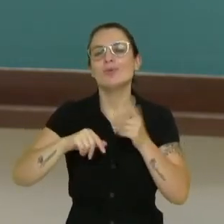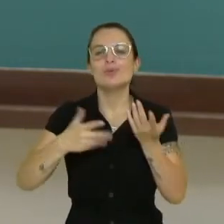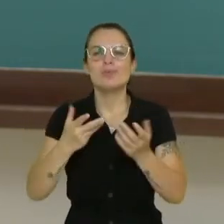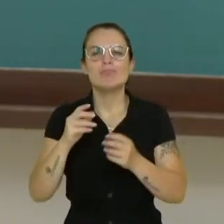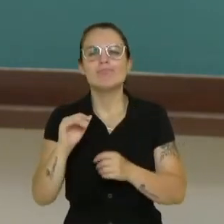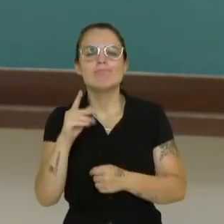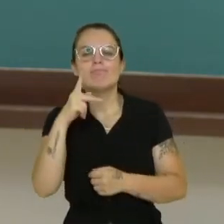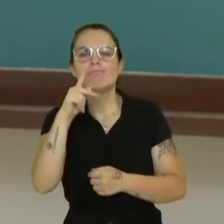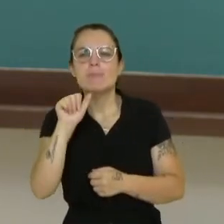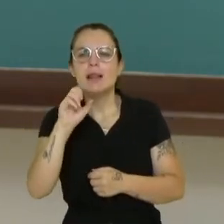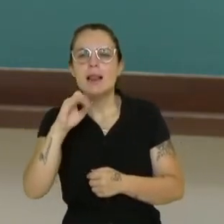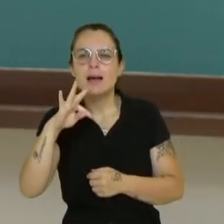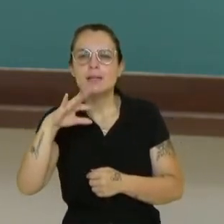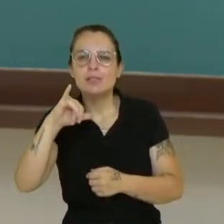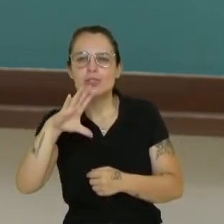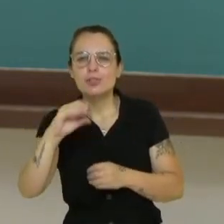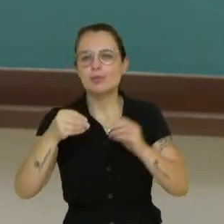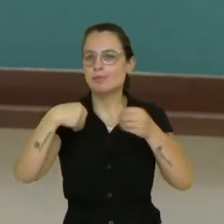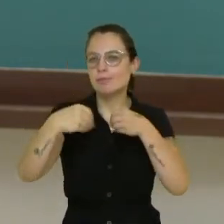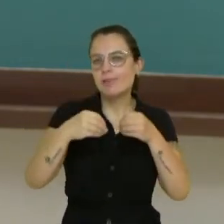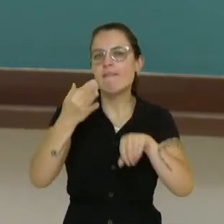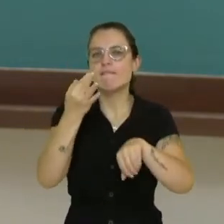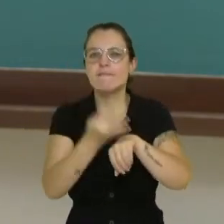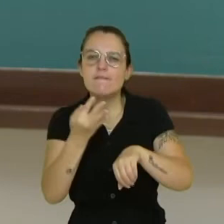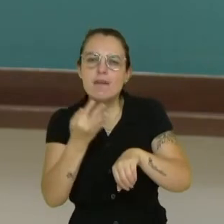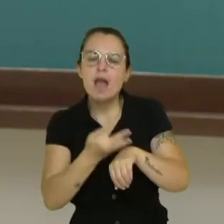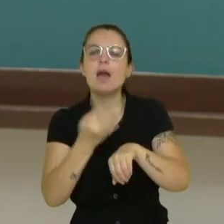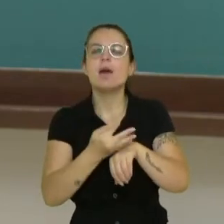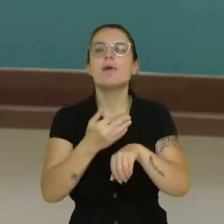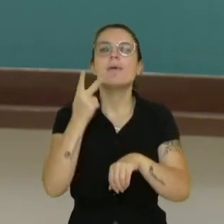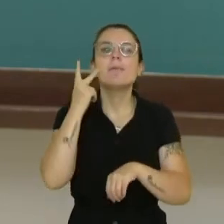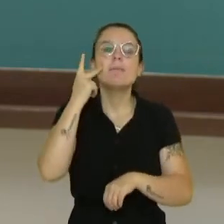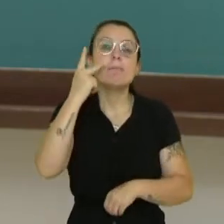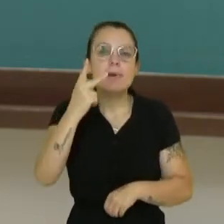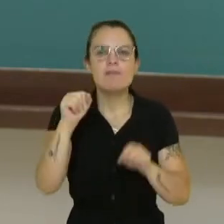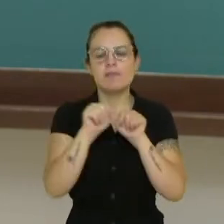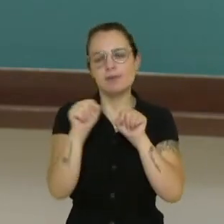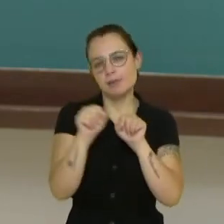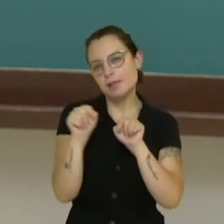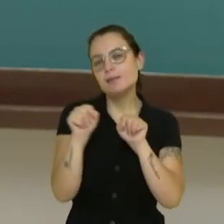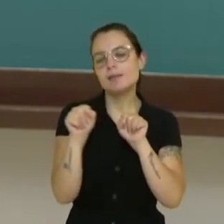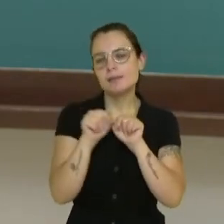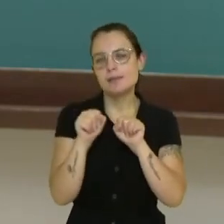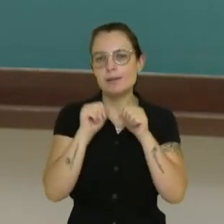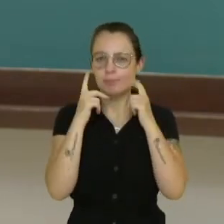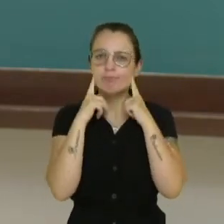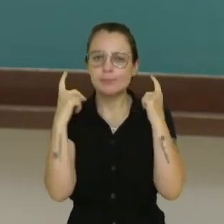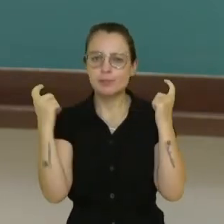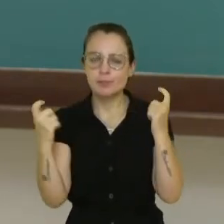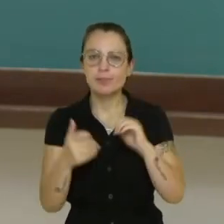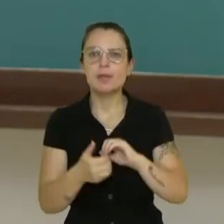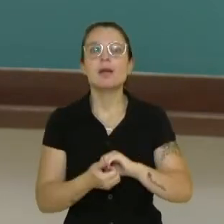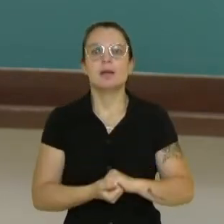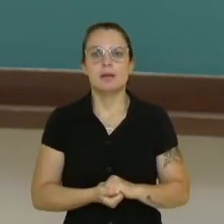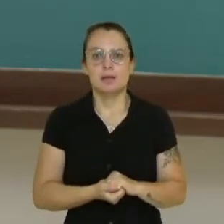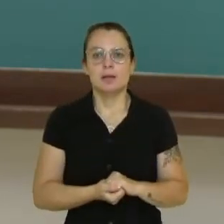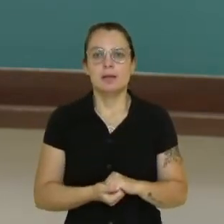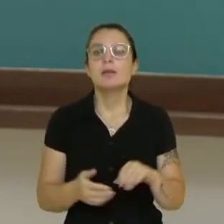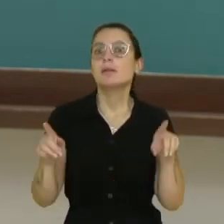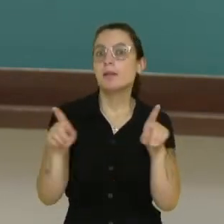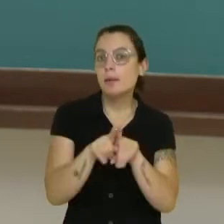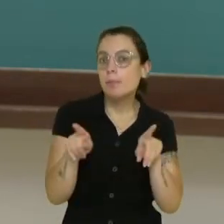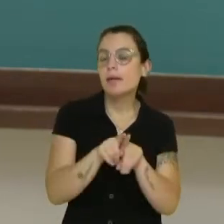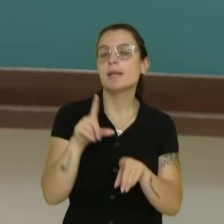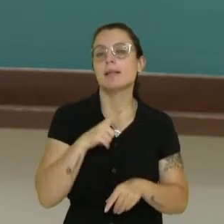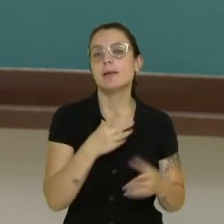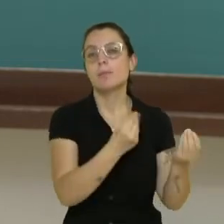grupos famosos, inclusive no Brasil, que utilizam o próprio som vocal, fugindo da linguagem